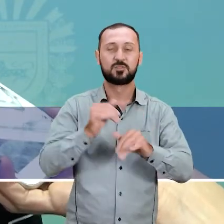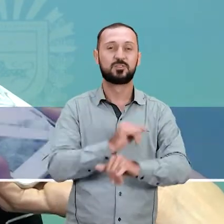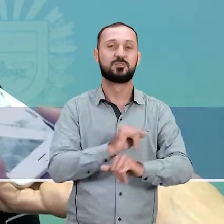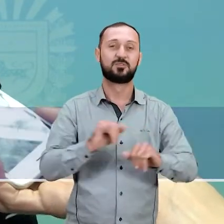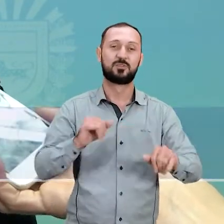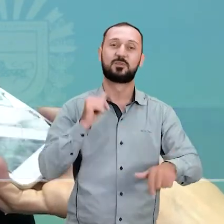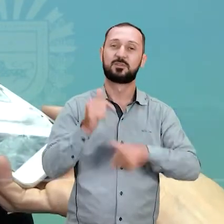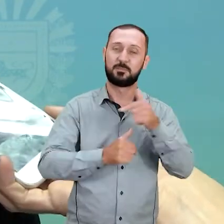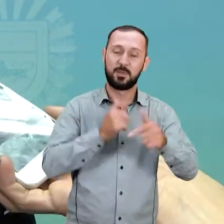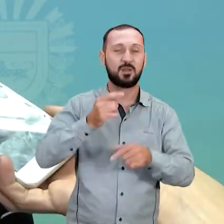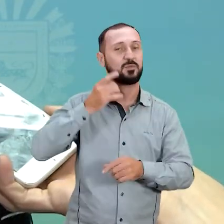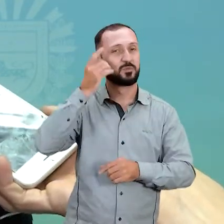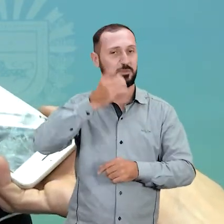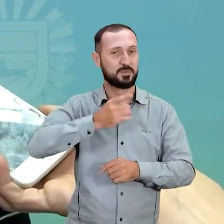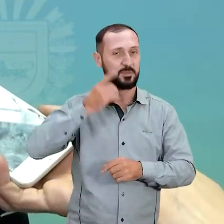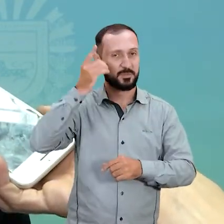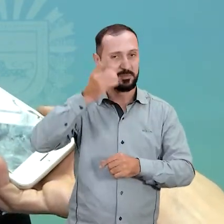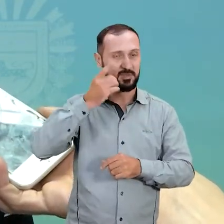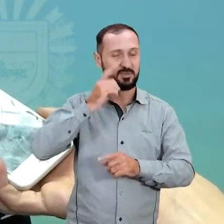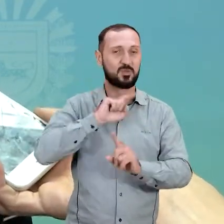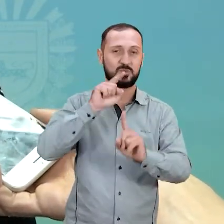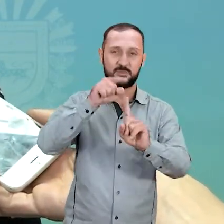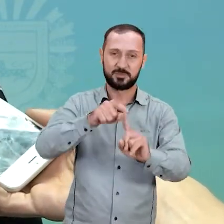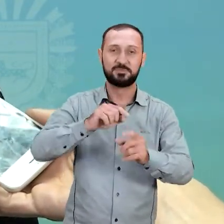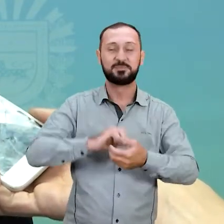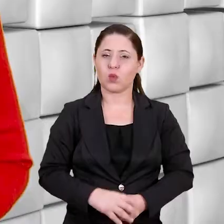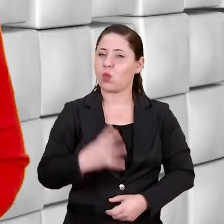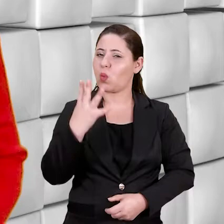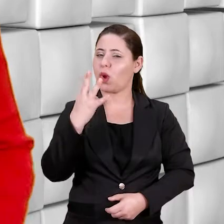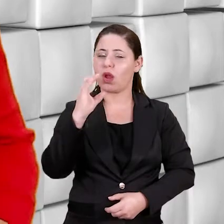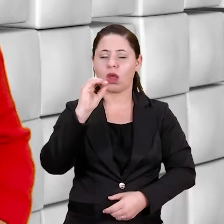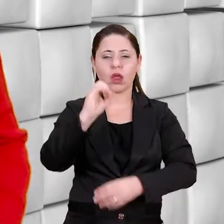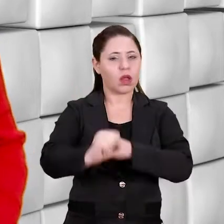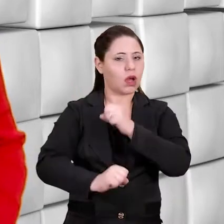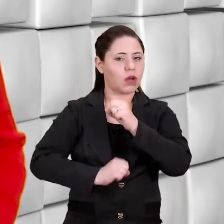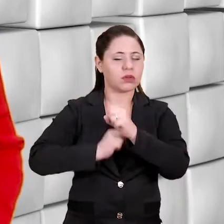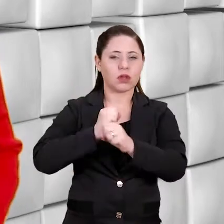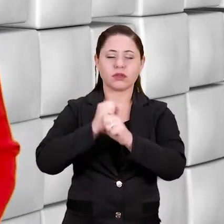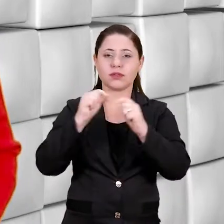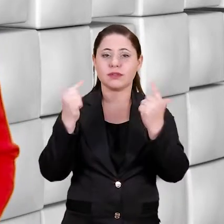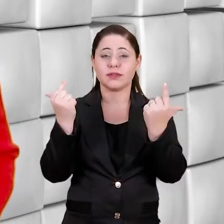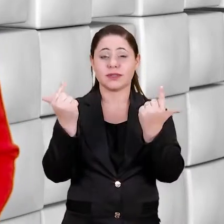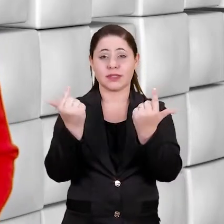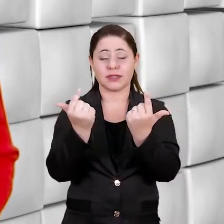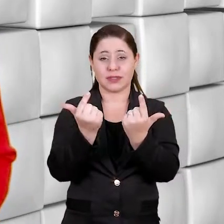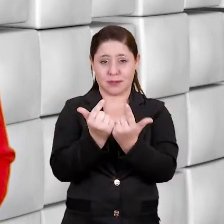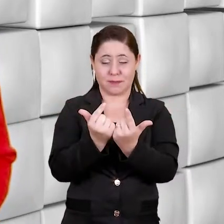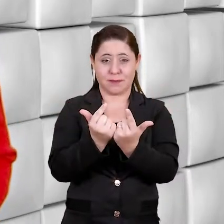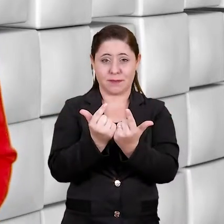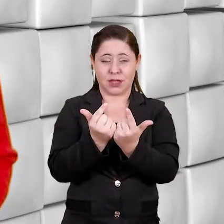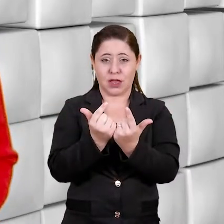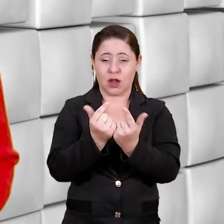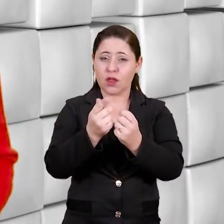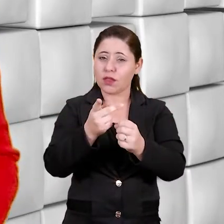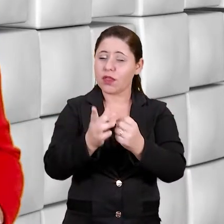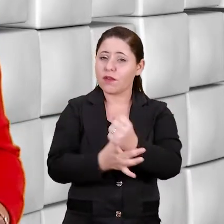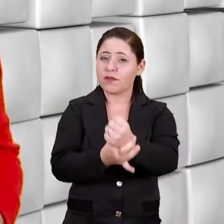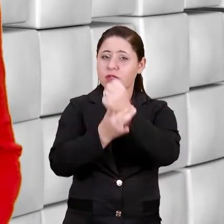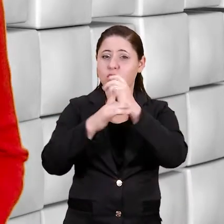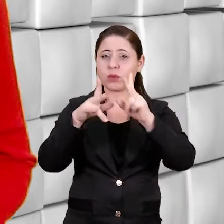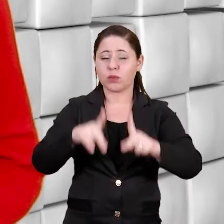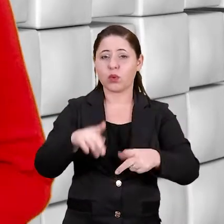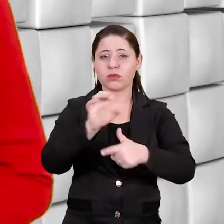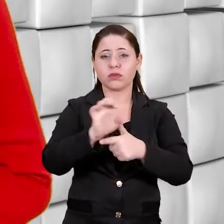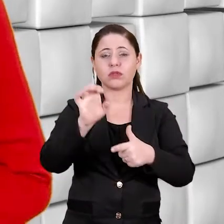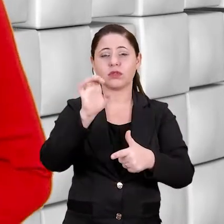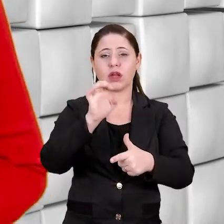o trabalho dos deputados. Essa é a nossa missão. Pelos 40 anos da Assembleia Legislativa,